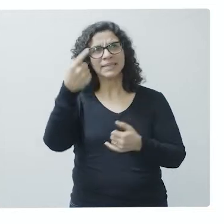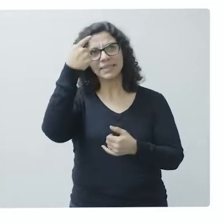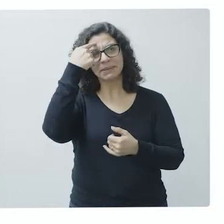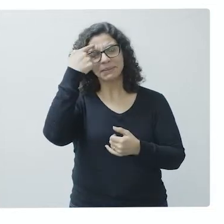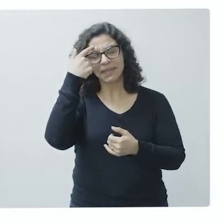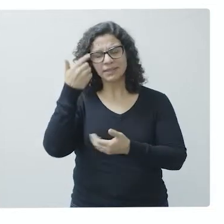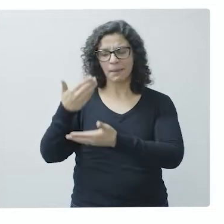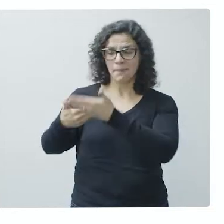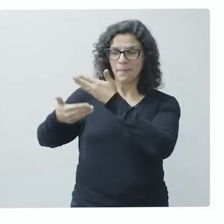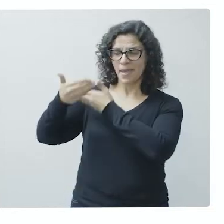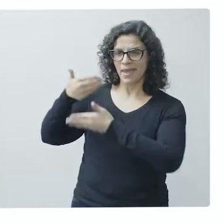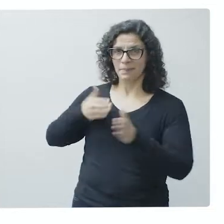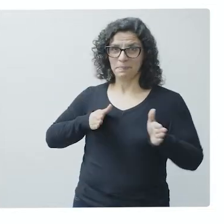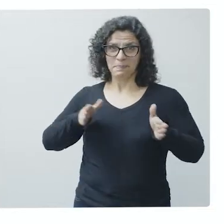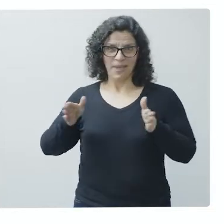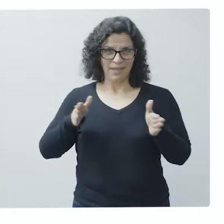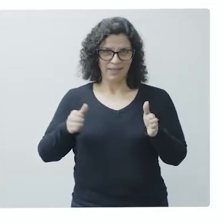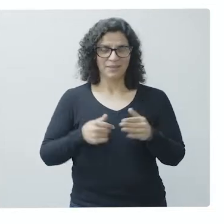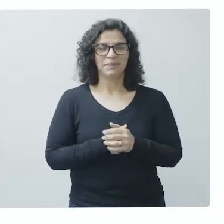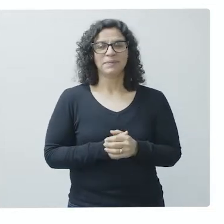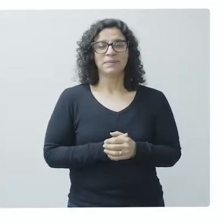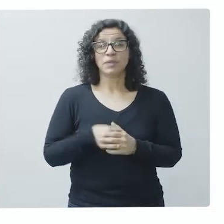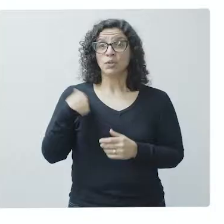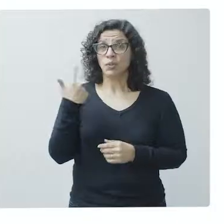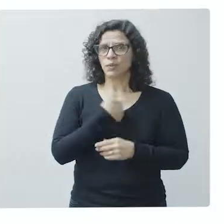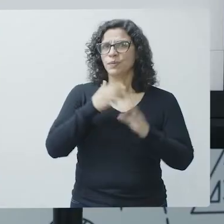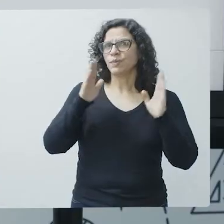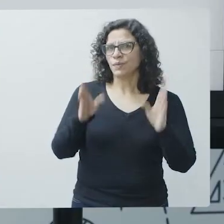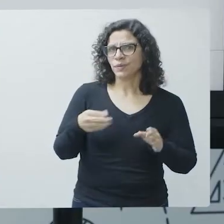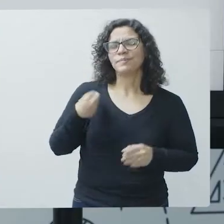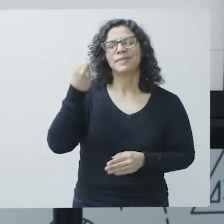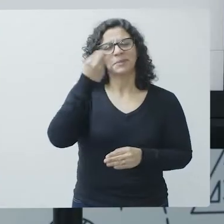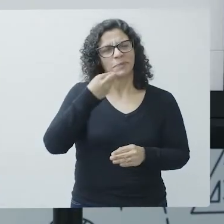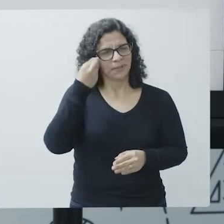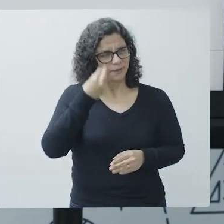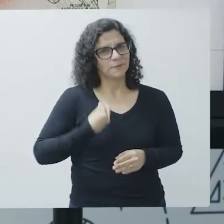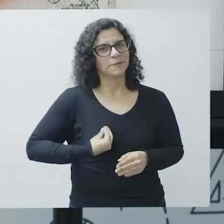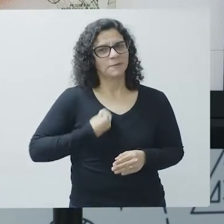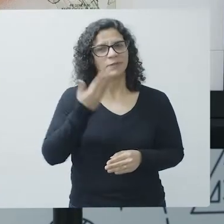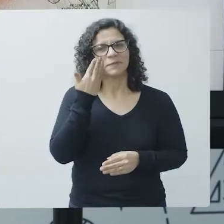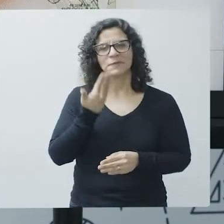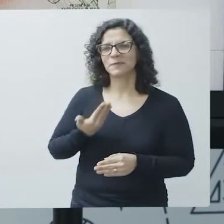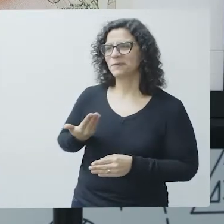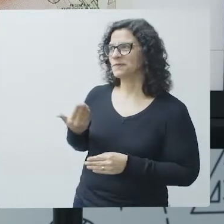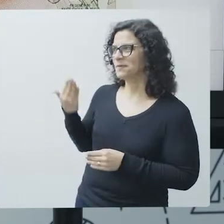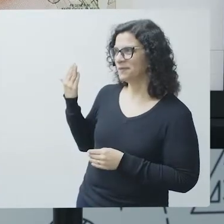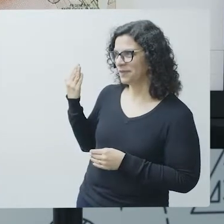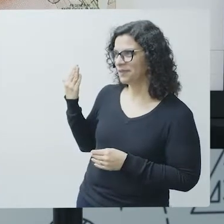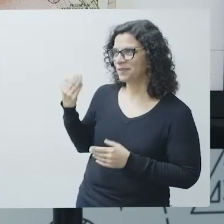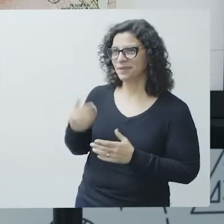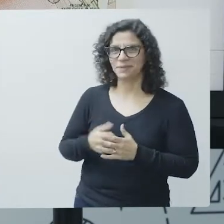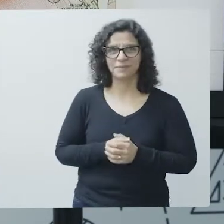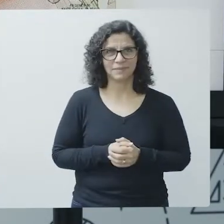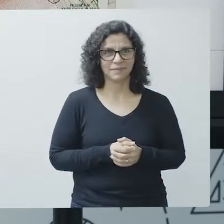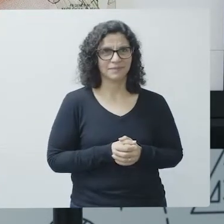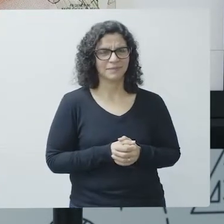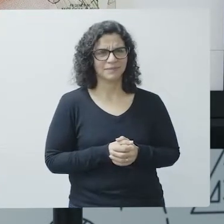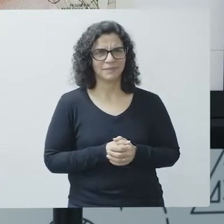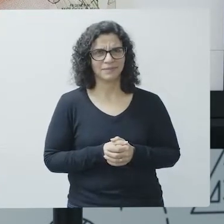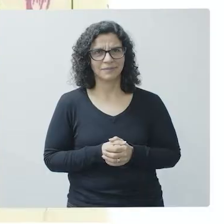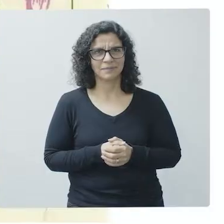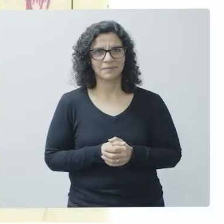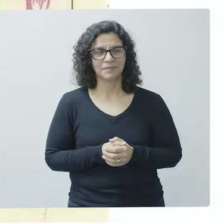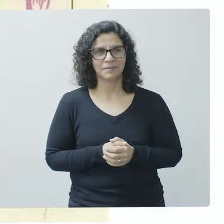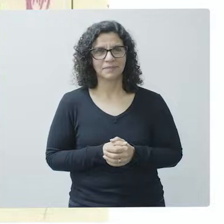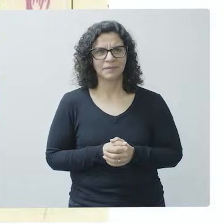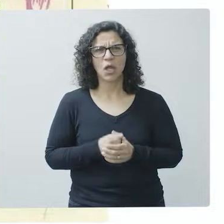uma época, né? Uma época que nós já vivemos. Olha só que bacana essa